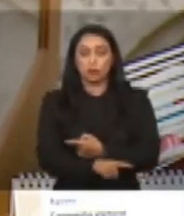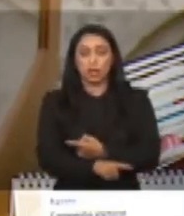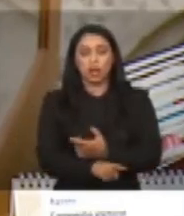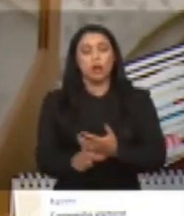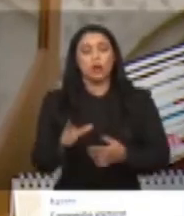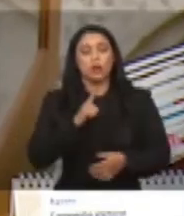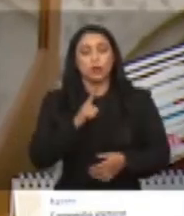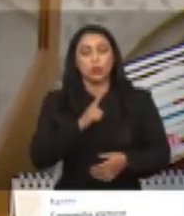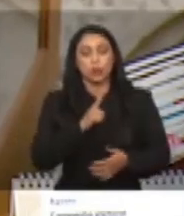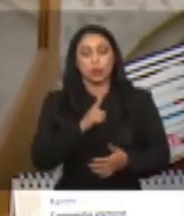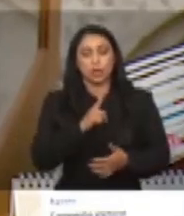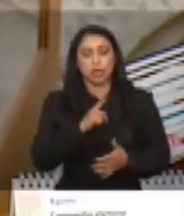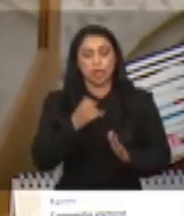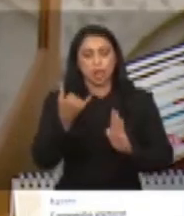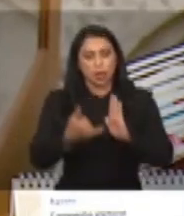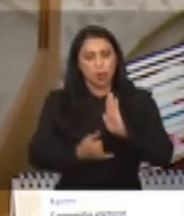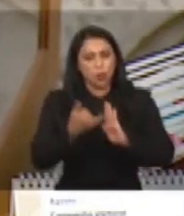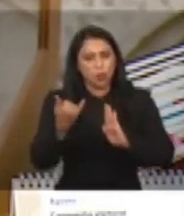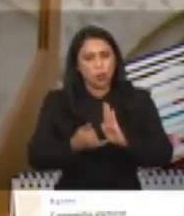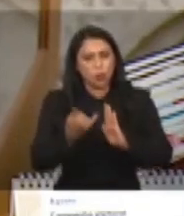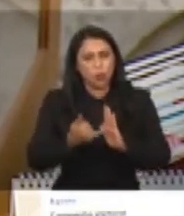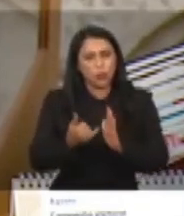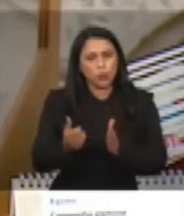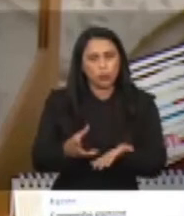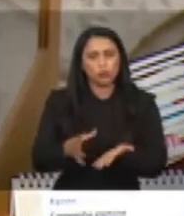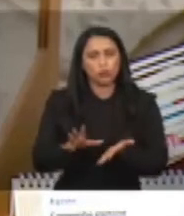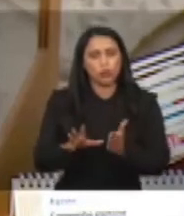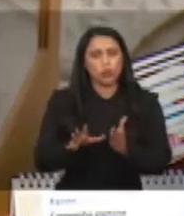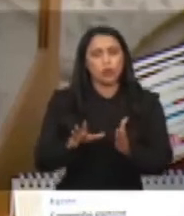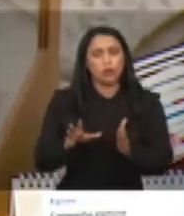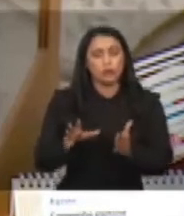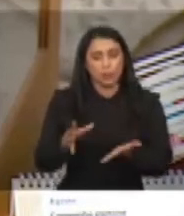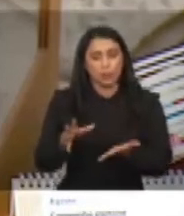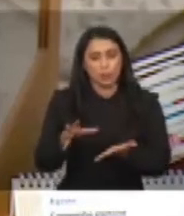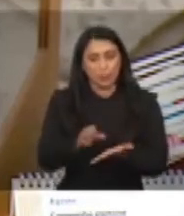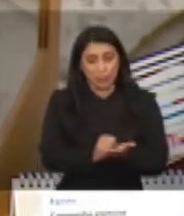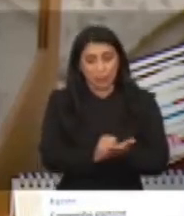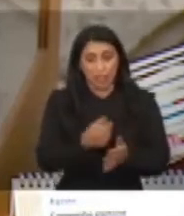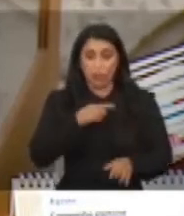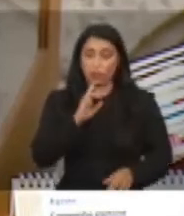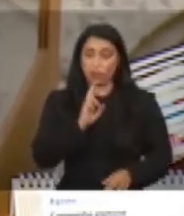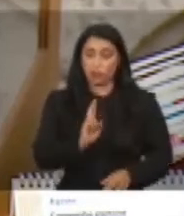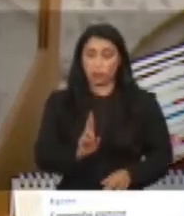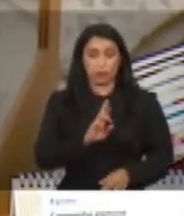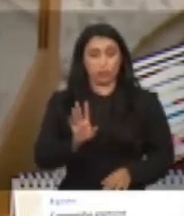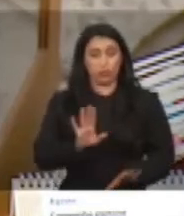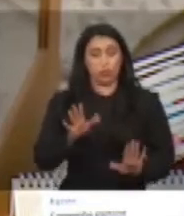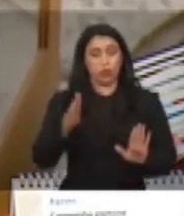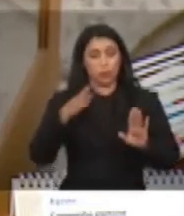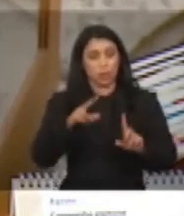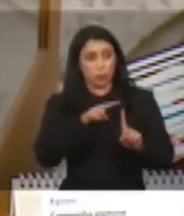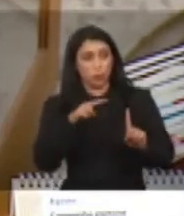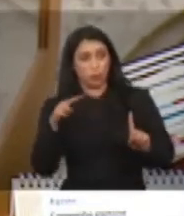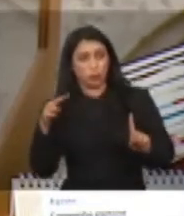confisco. E aqui este procurador-geral responde de forma negativa. Sob a ótica do